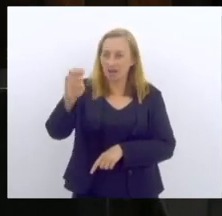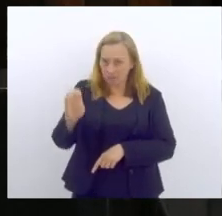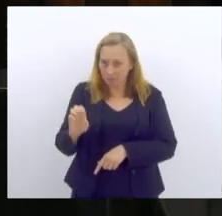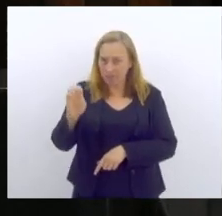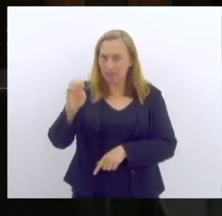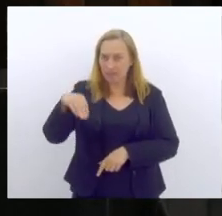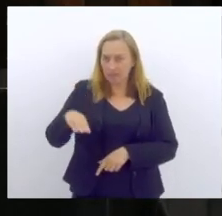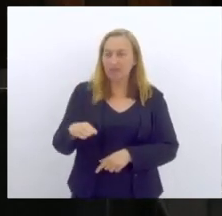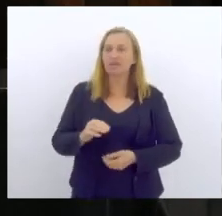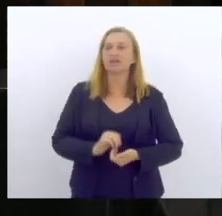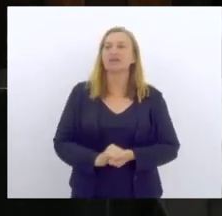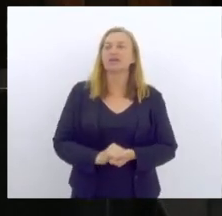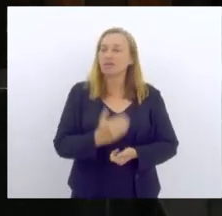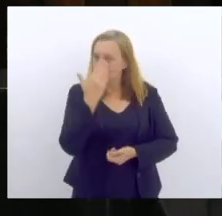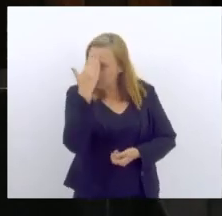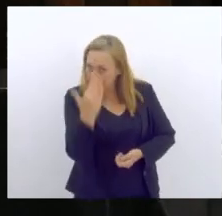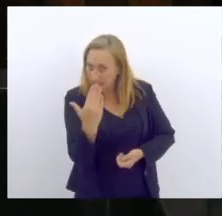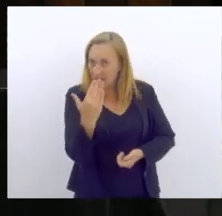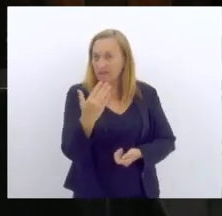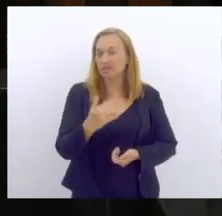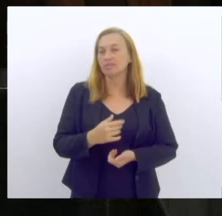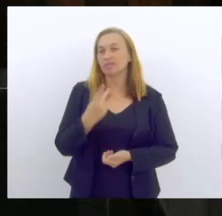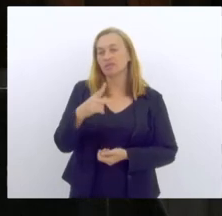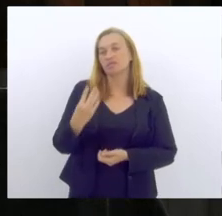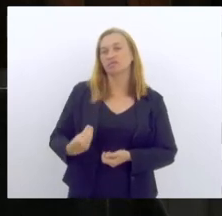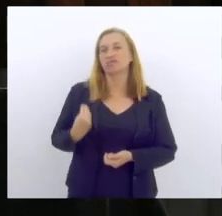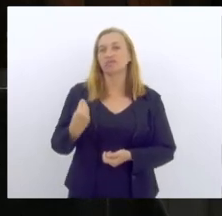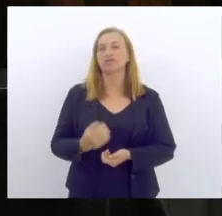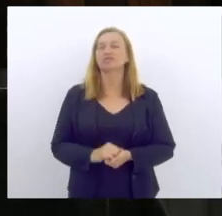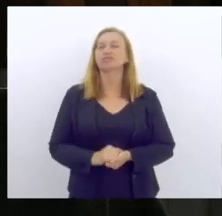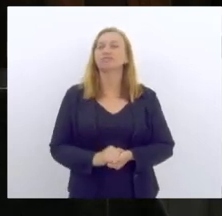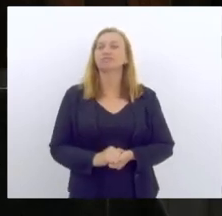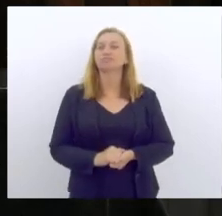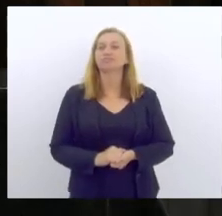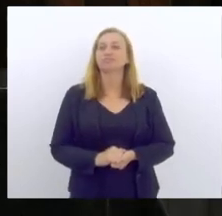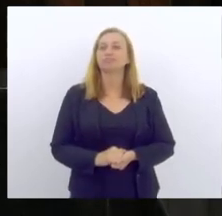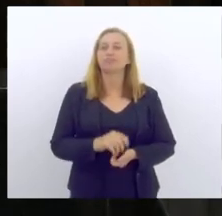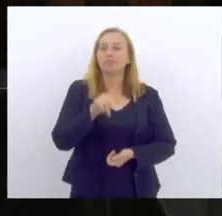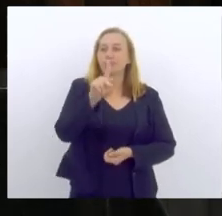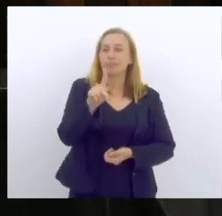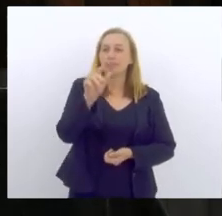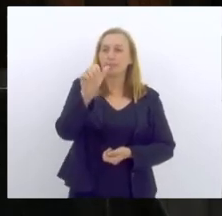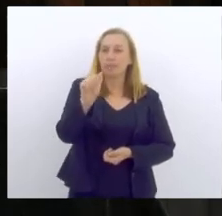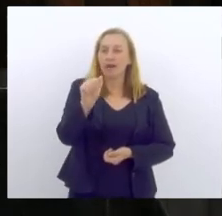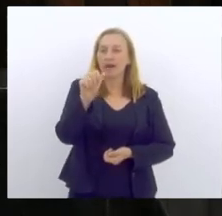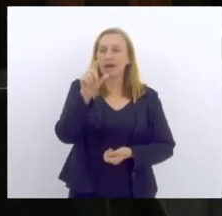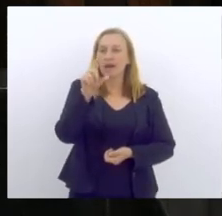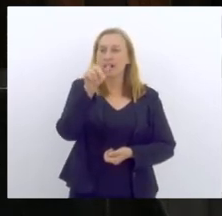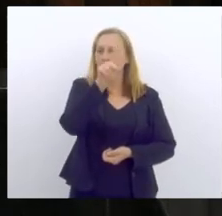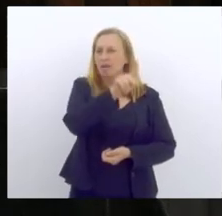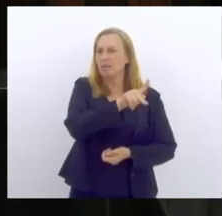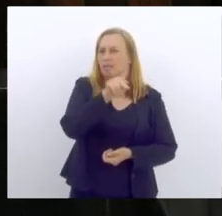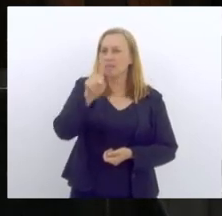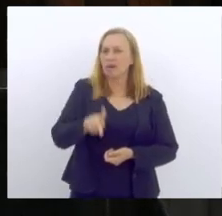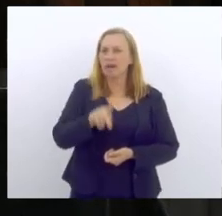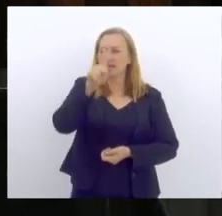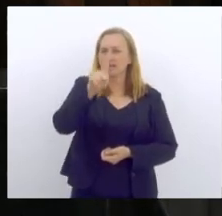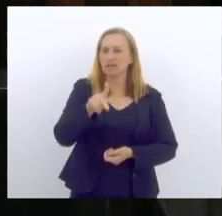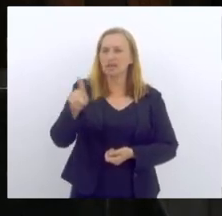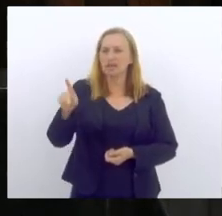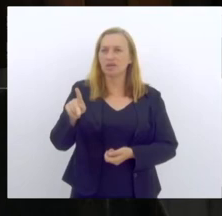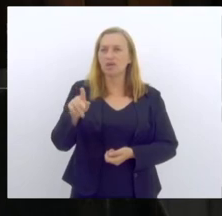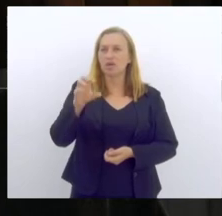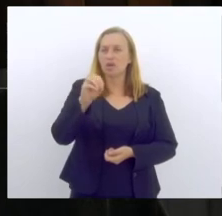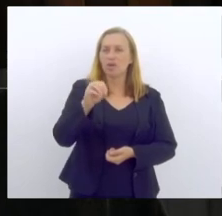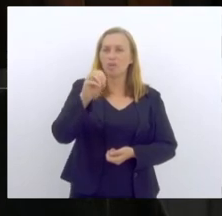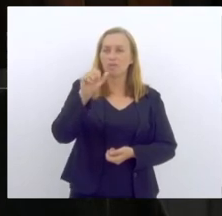Tamboré Arruda Muito obrigado Alice pela sua presença Padre Omar que aqui está presente esteve aqui